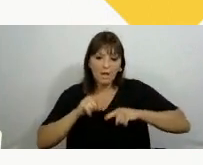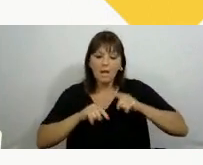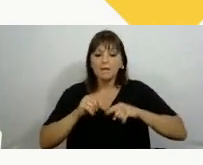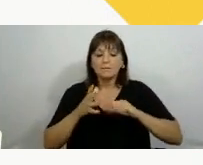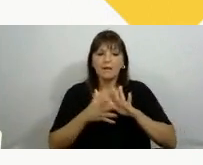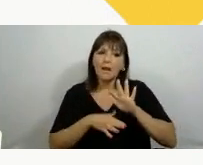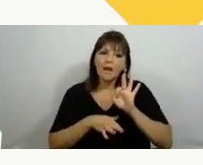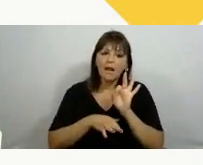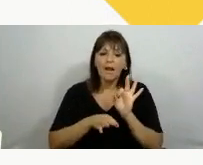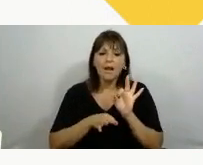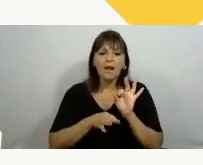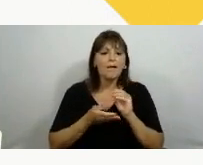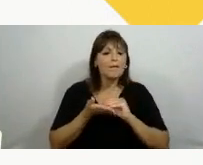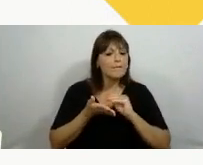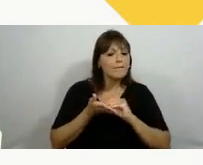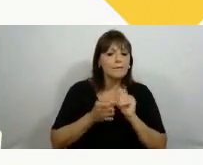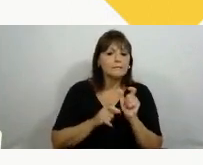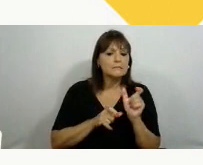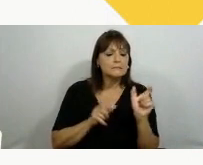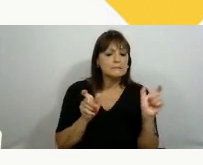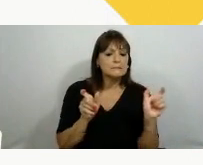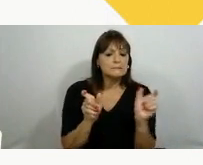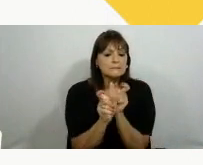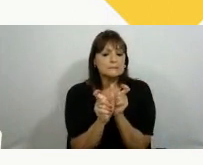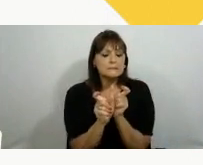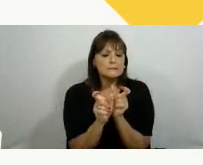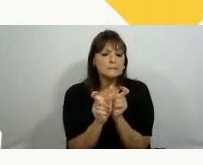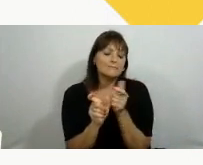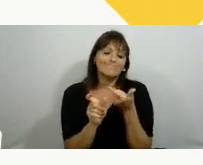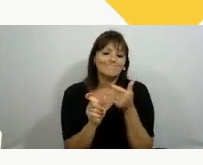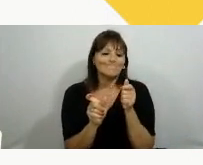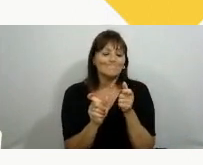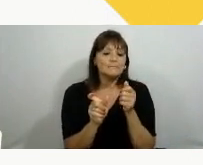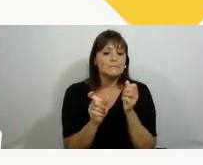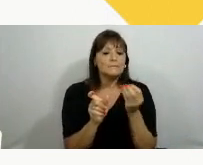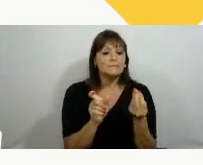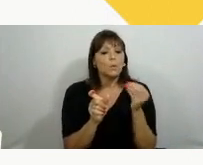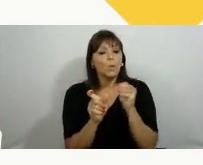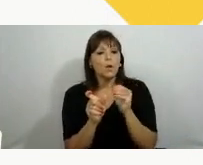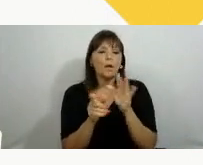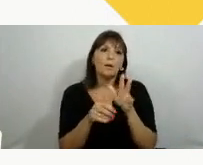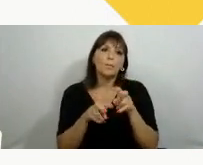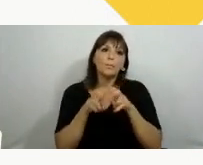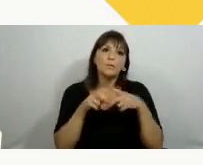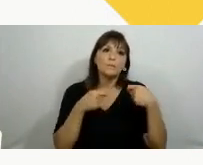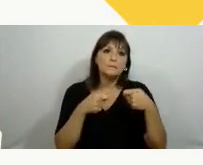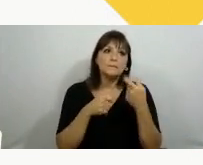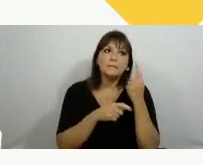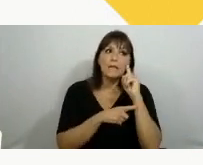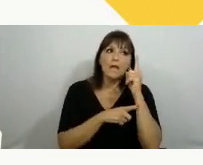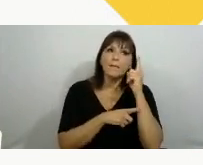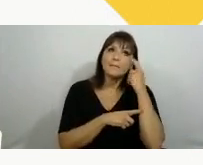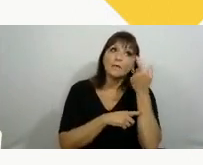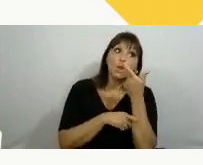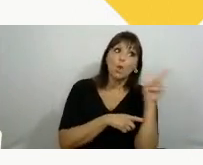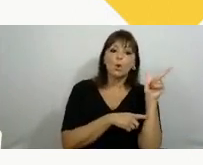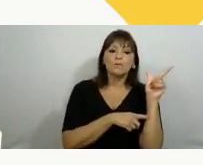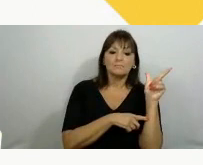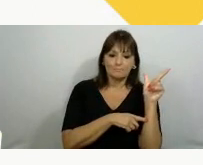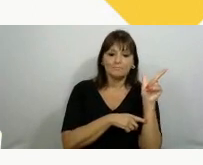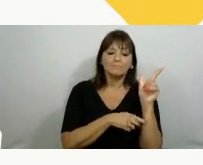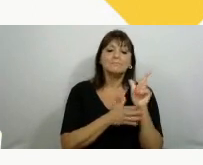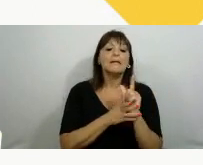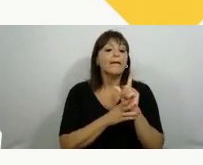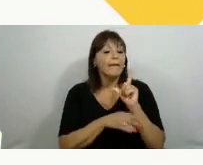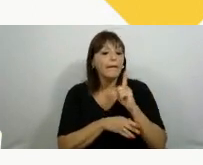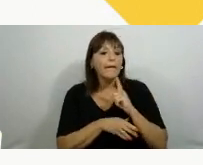encaixando, ela, não, mas eu preciso colocar isso porque tem que dar essa ideia. Então vamos pensar em outra coisa. Então é um trabalho muito complementar,